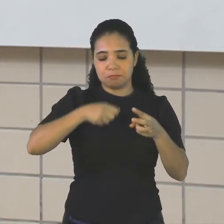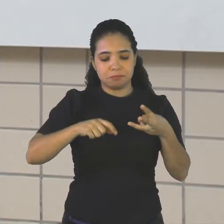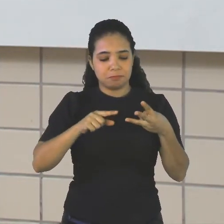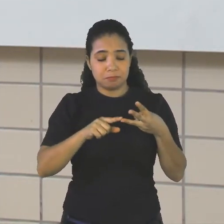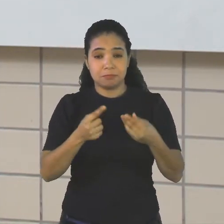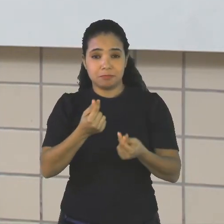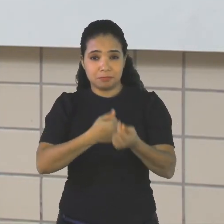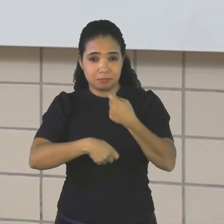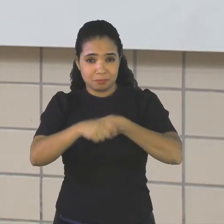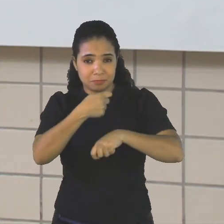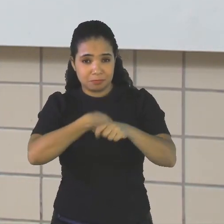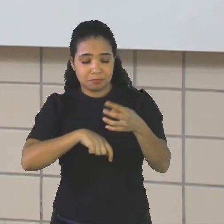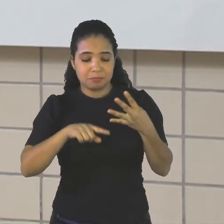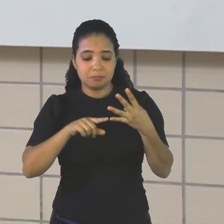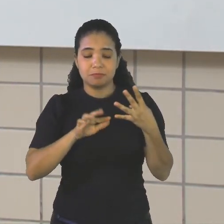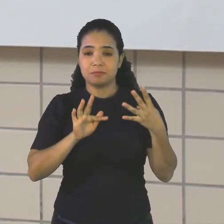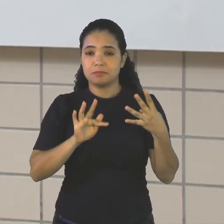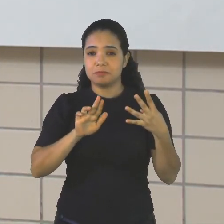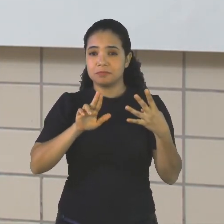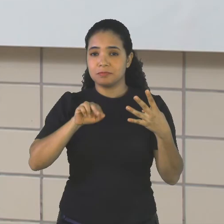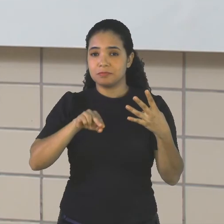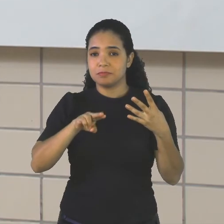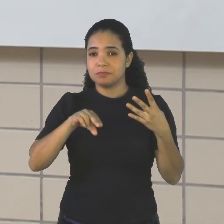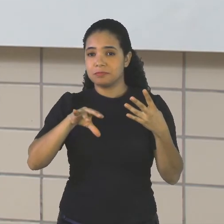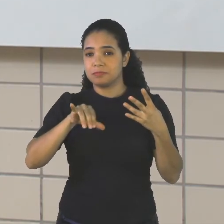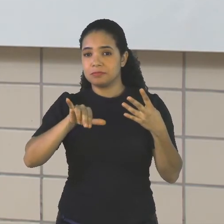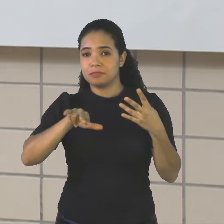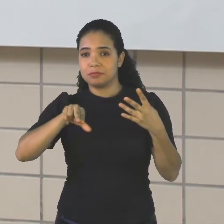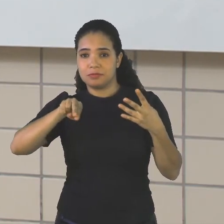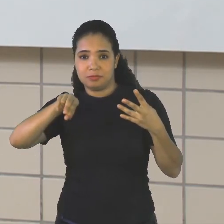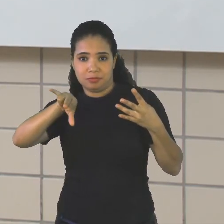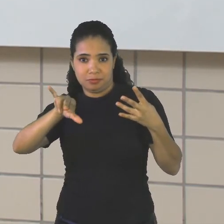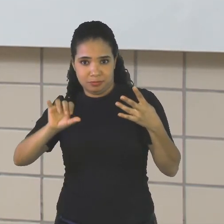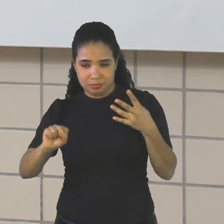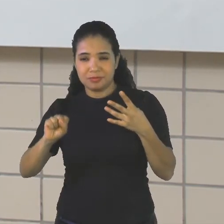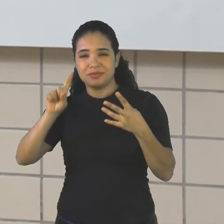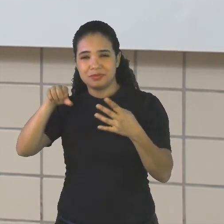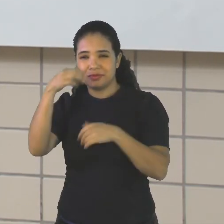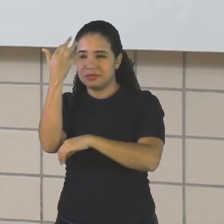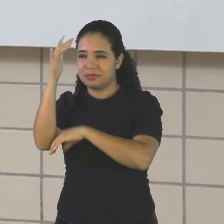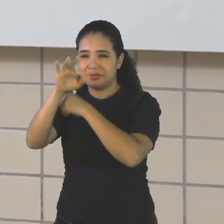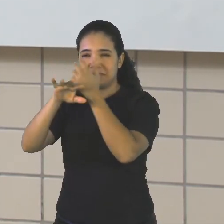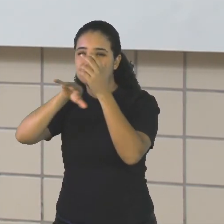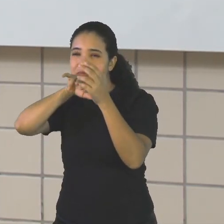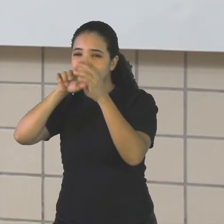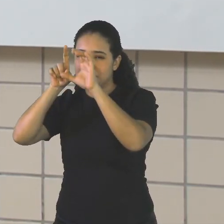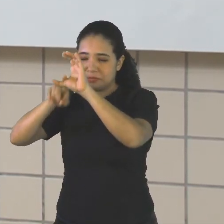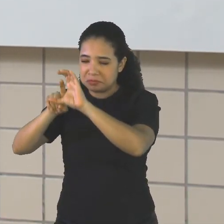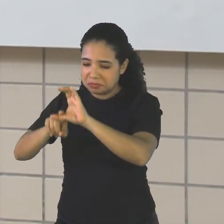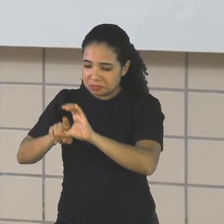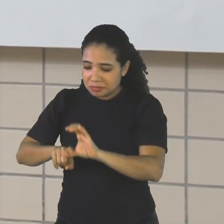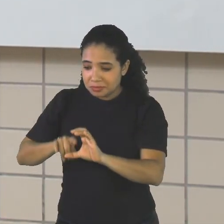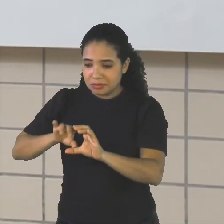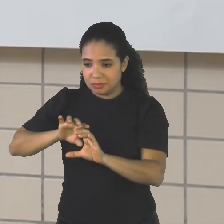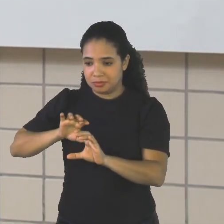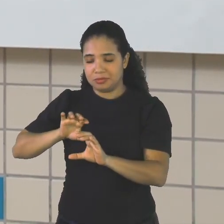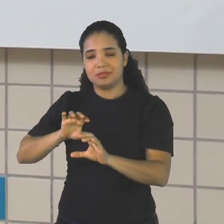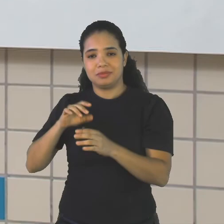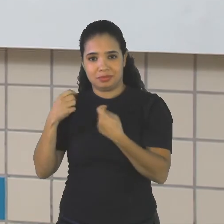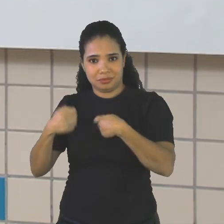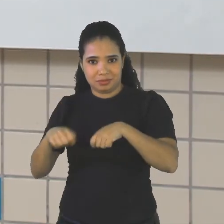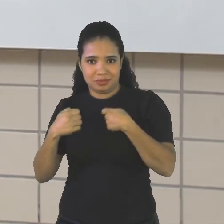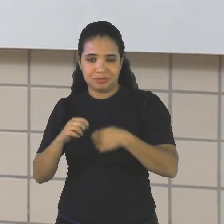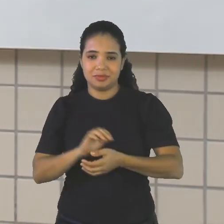motivos funcionais, tá? São os 4 principais motivos que a gente tem que pensar, ok? Se por acaso eu